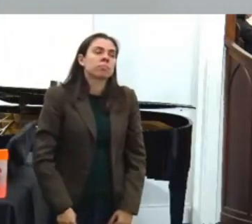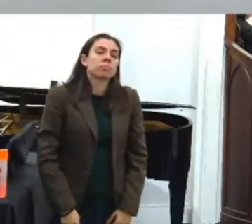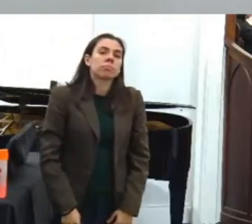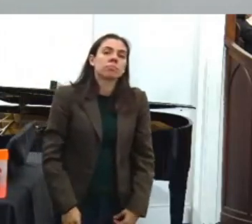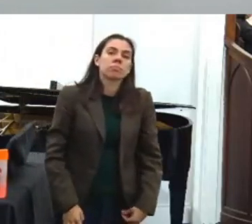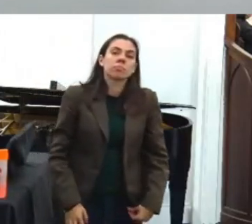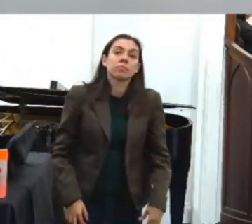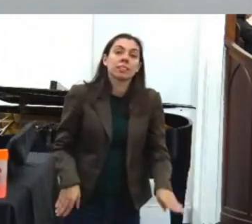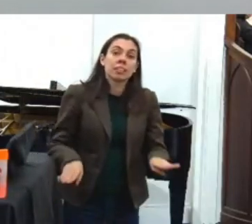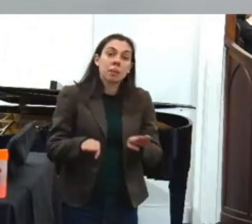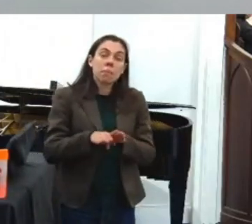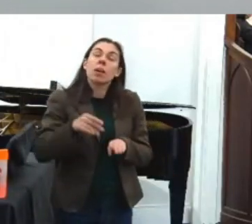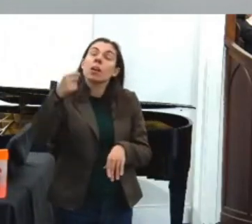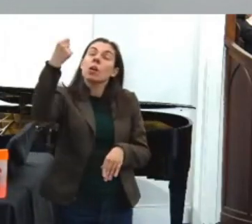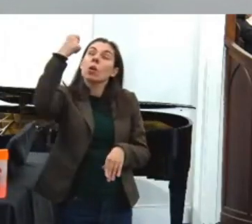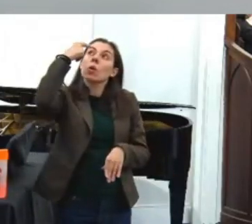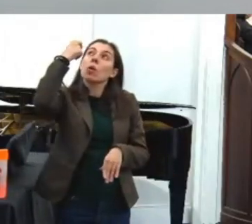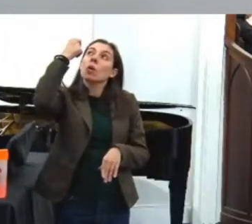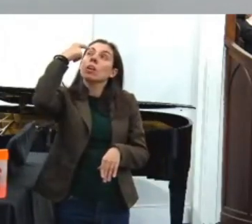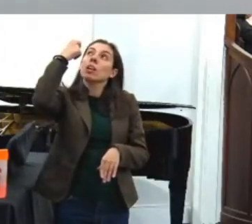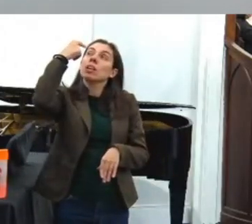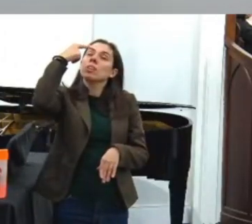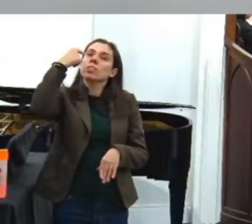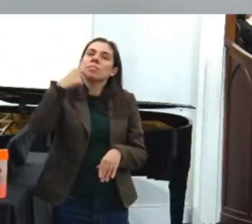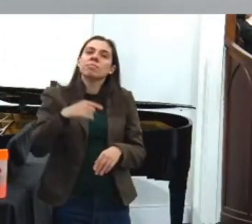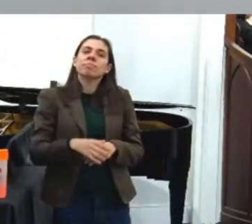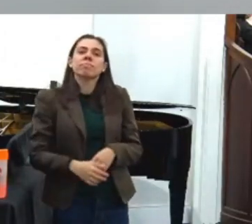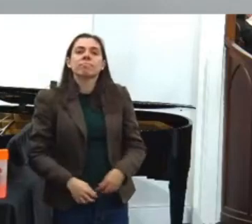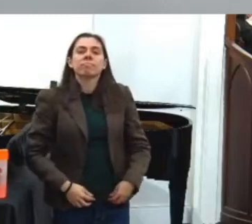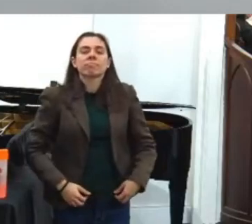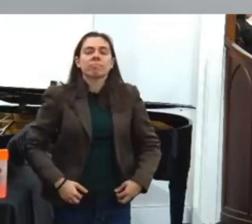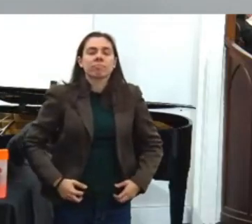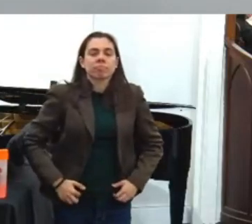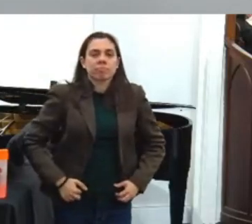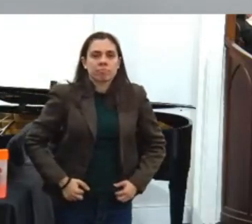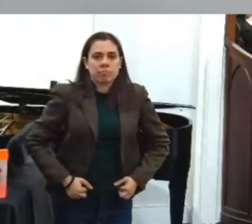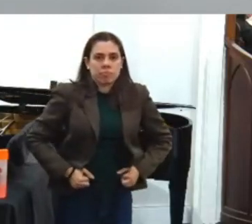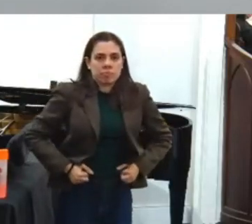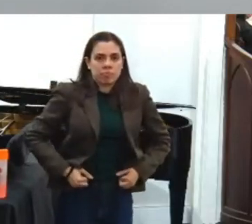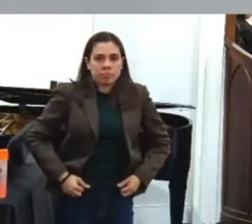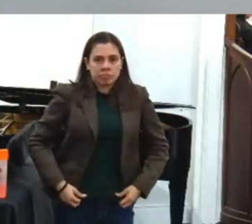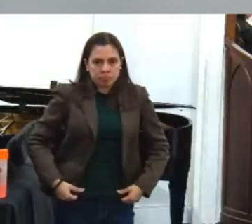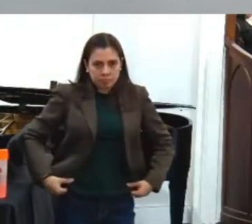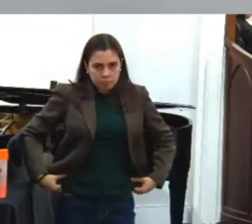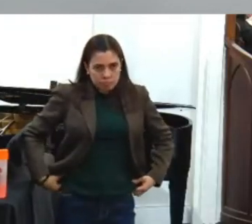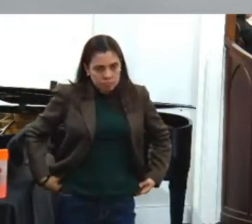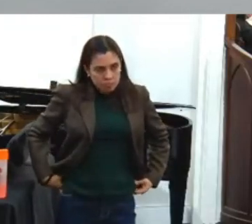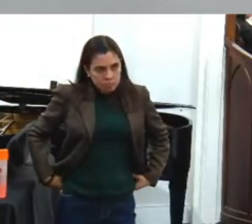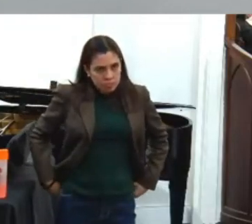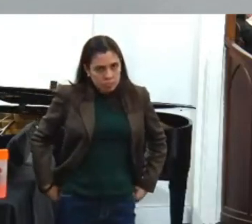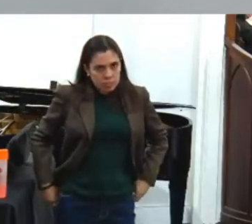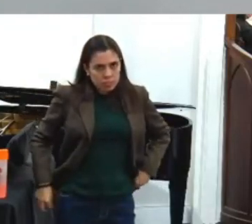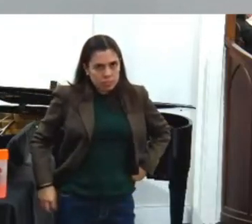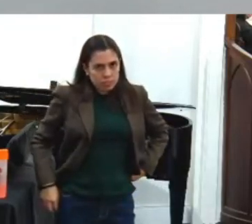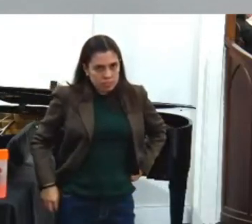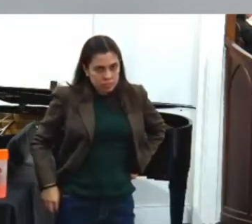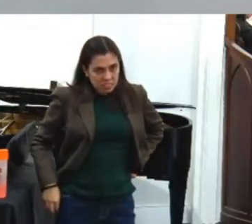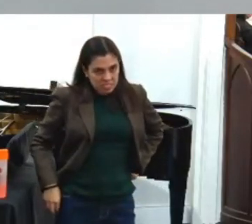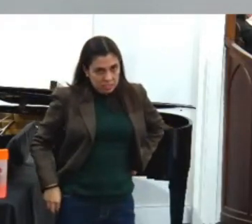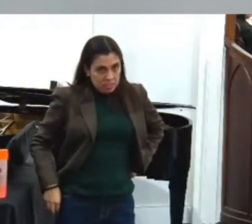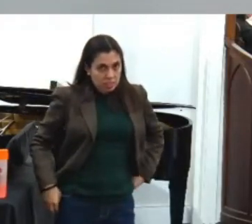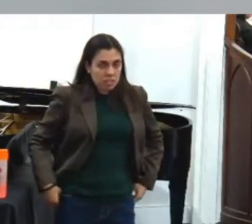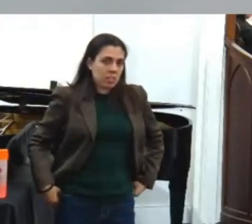Comprem também colírio, para ungir os olhos, a fim de que vocês possam ver. Existia na igreja